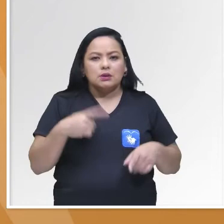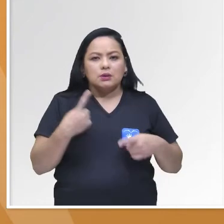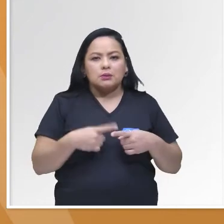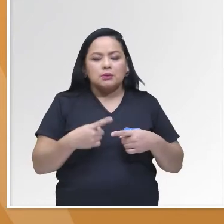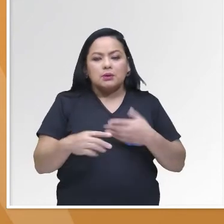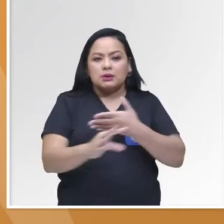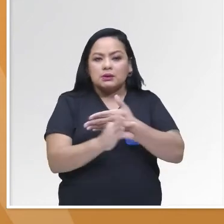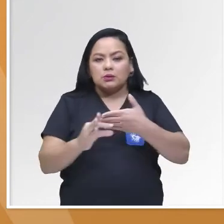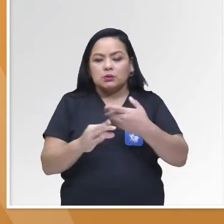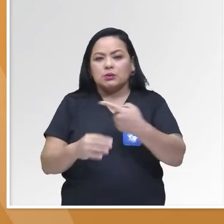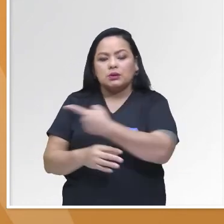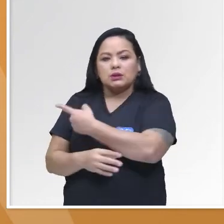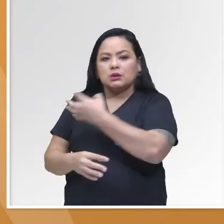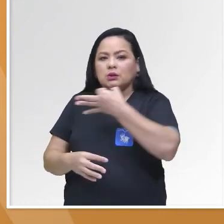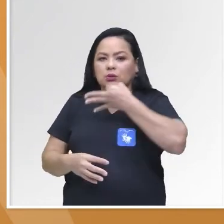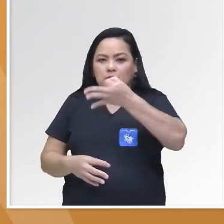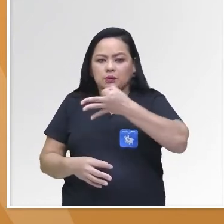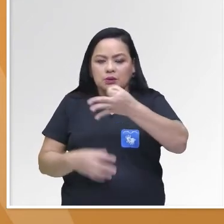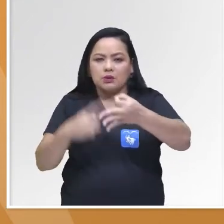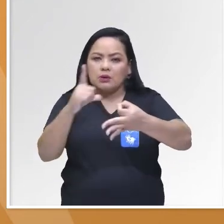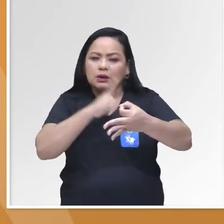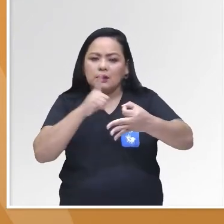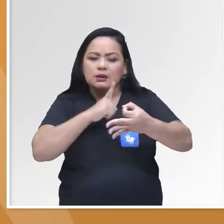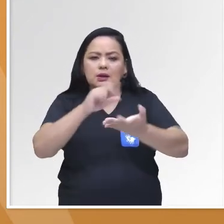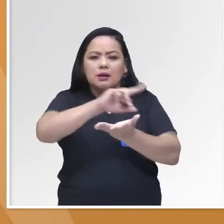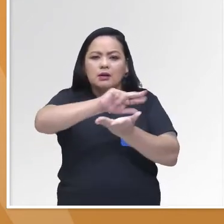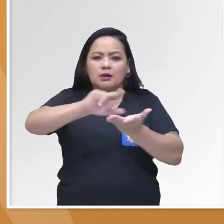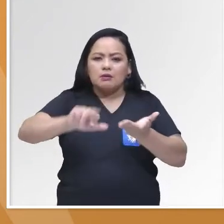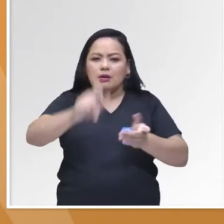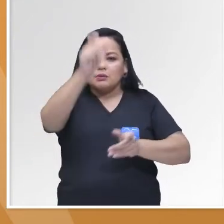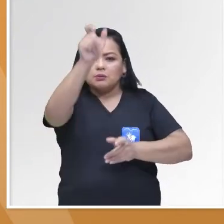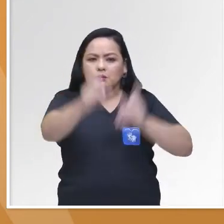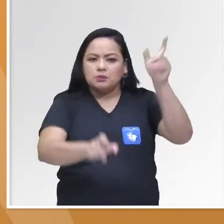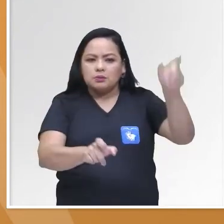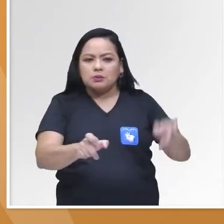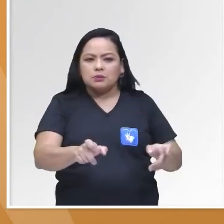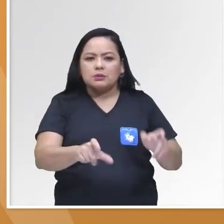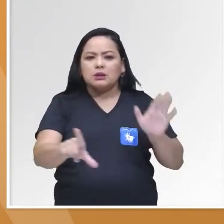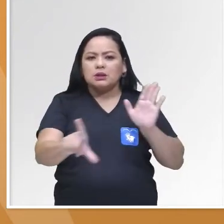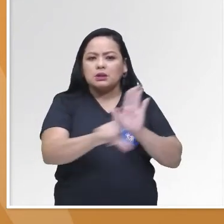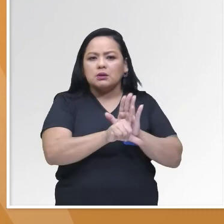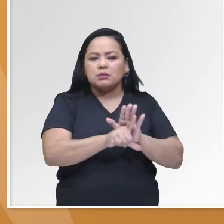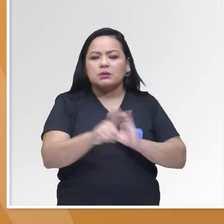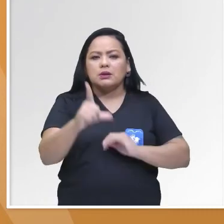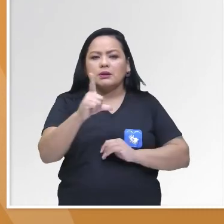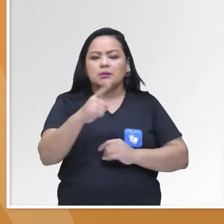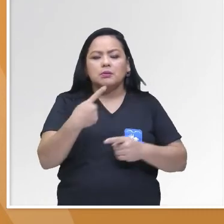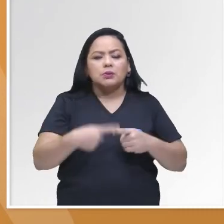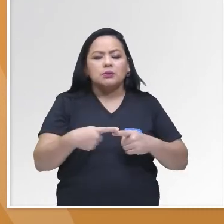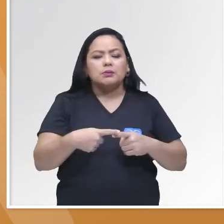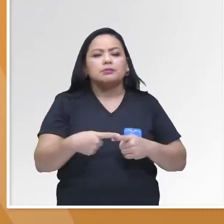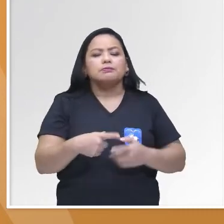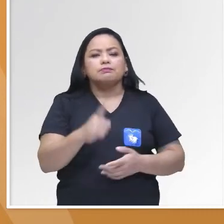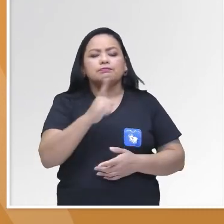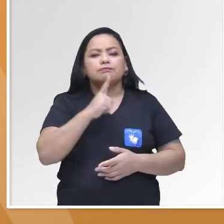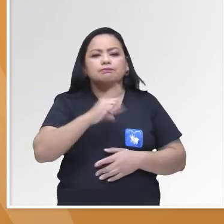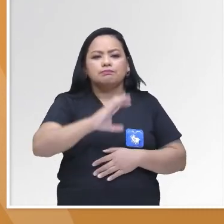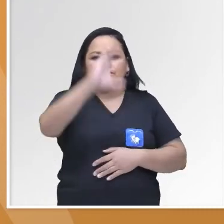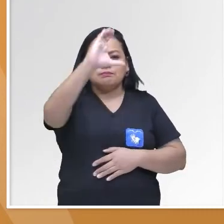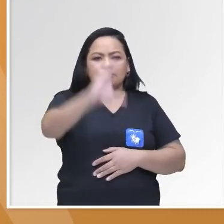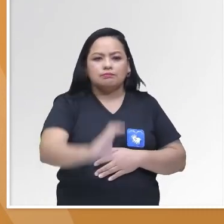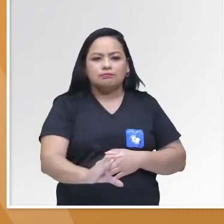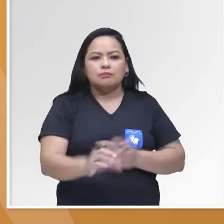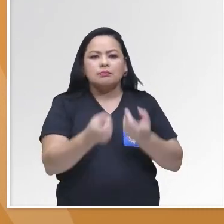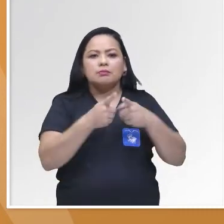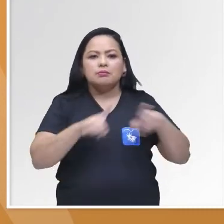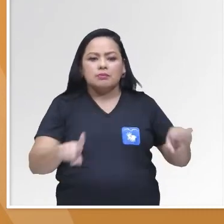Milton Santos, existem muitos indivíduos que legalmente, pela lei, possuem